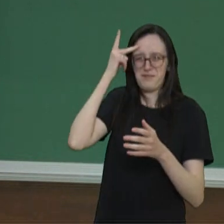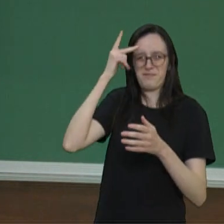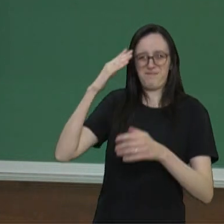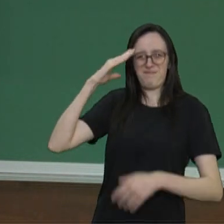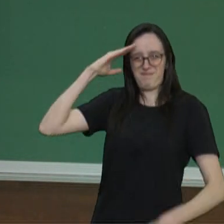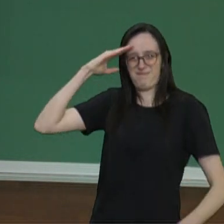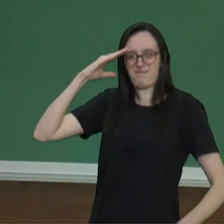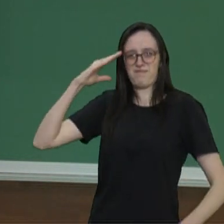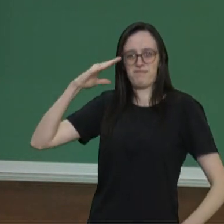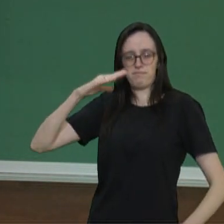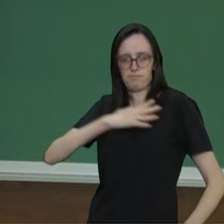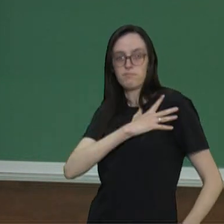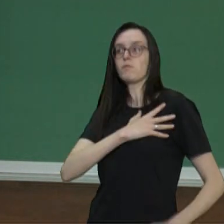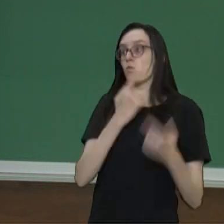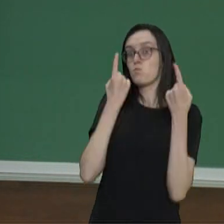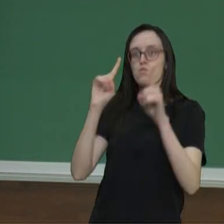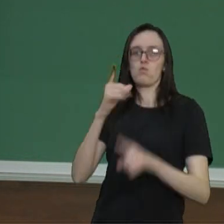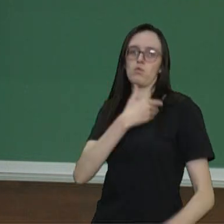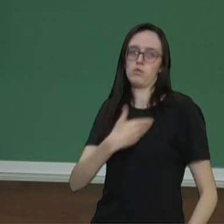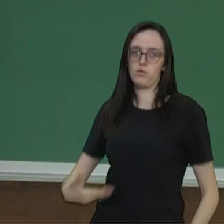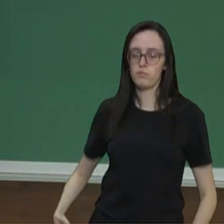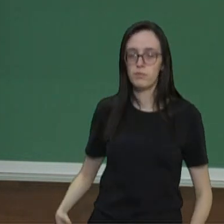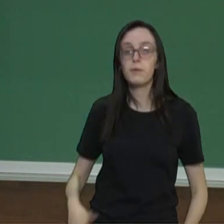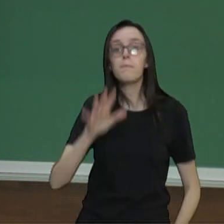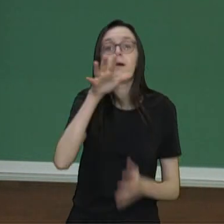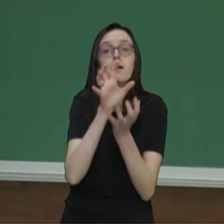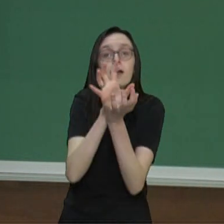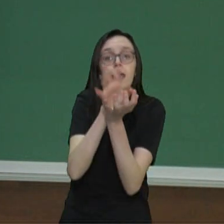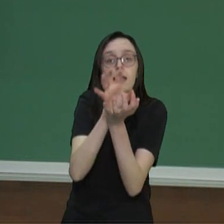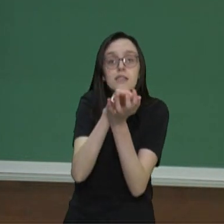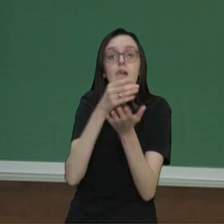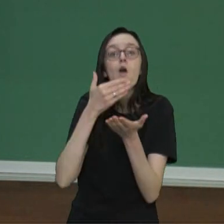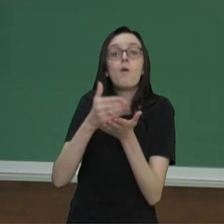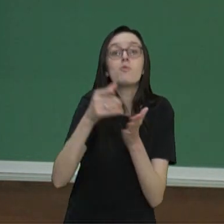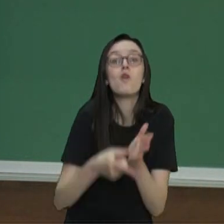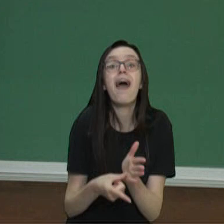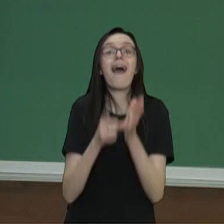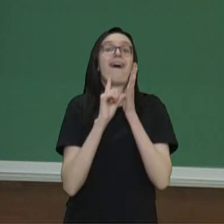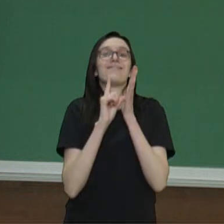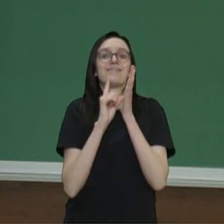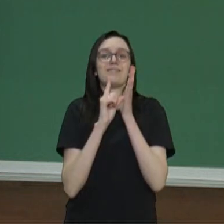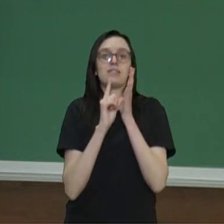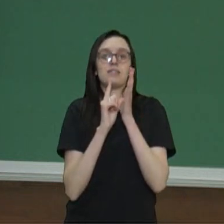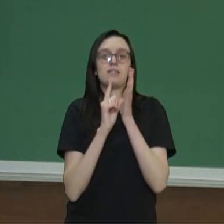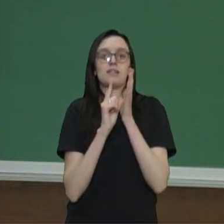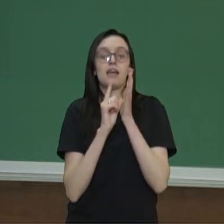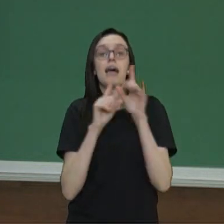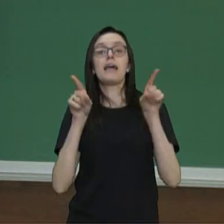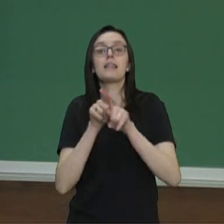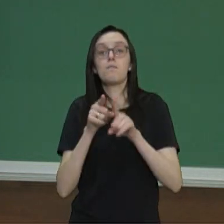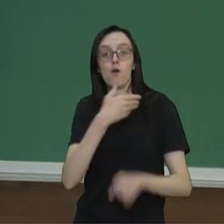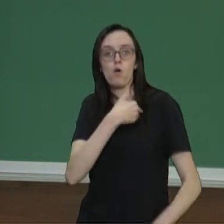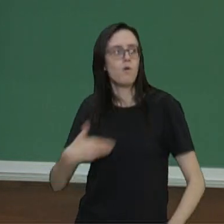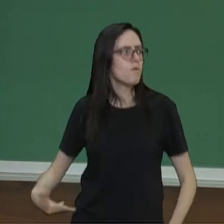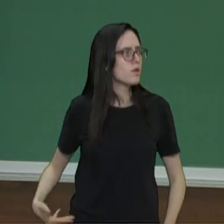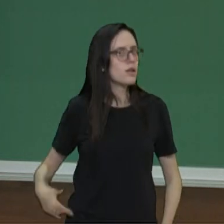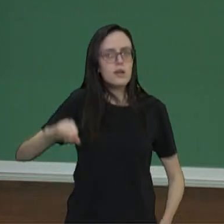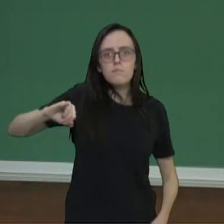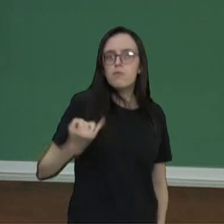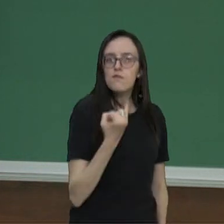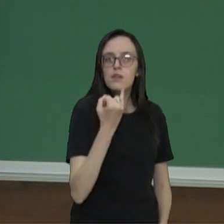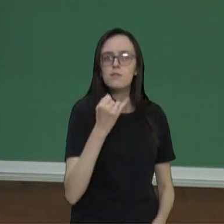Recife meio que queimou a largada, começou alguns dias antes, e isso favoreceu as tropas do governo